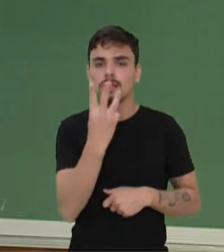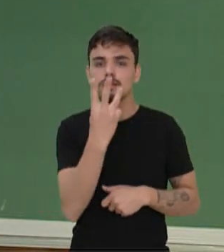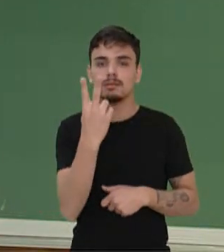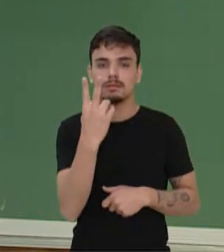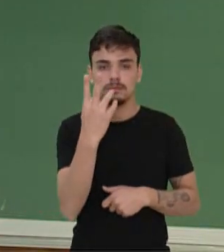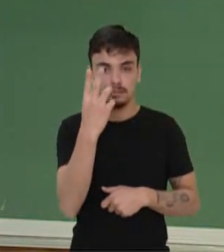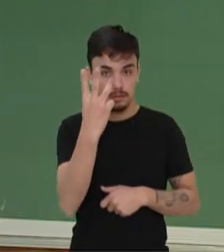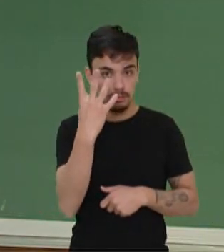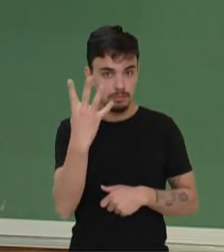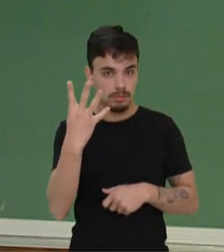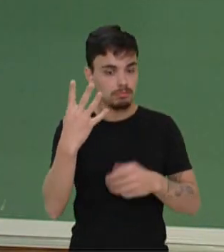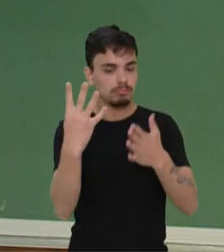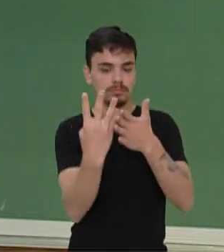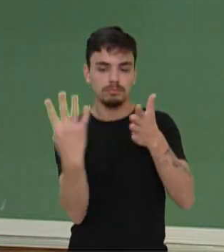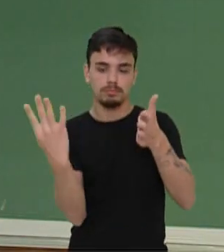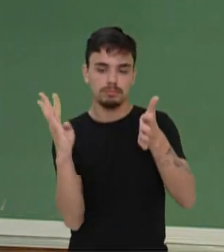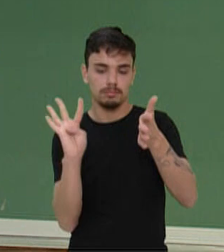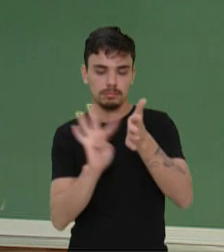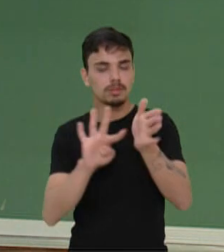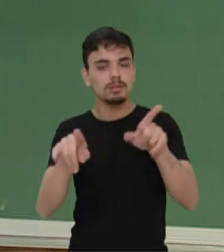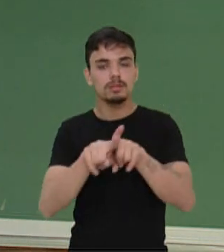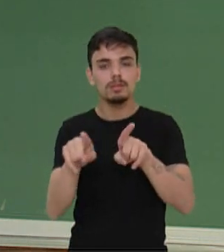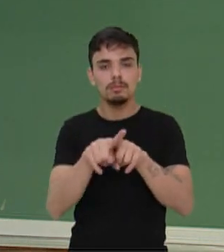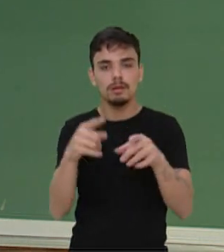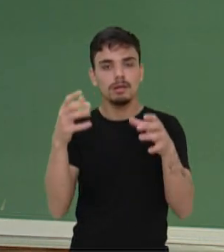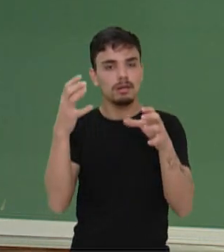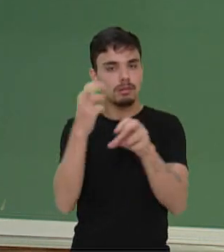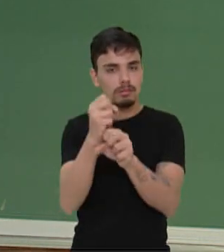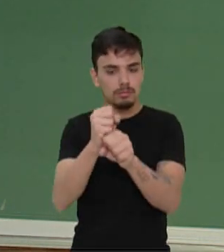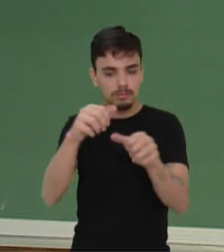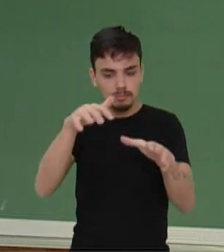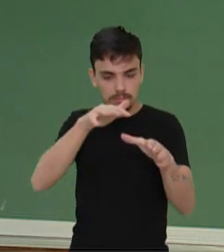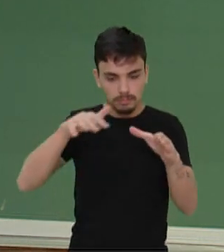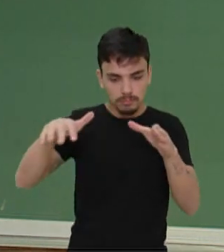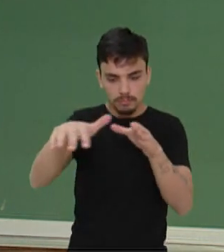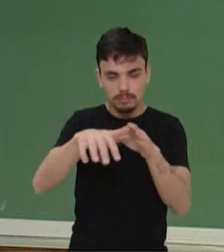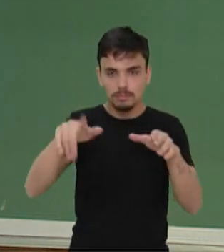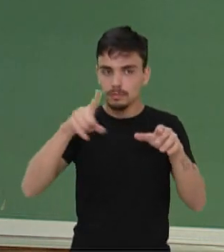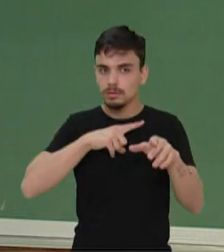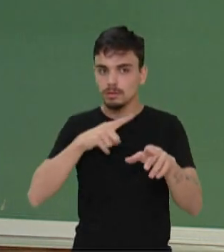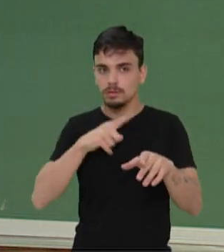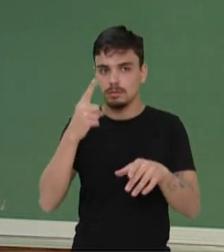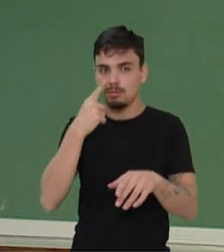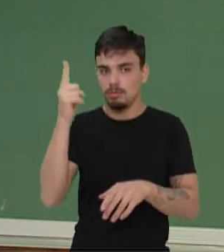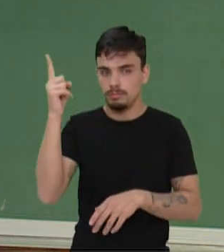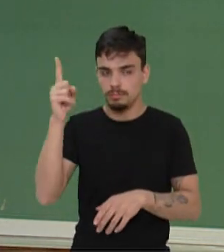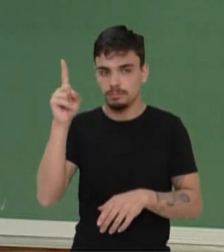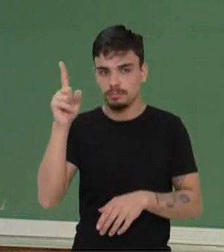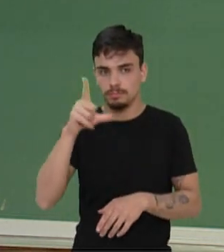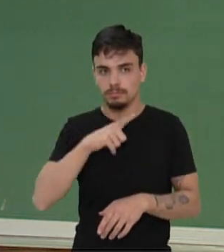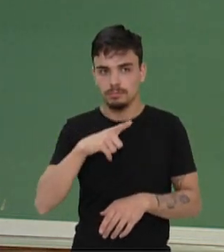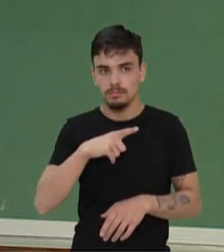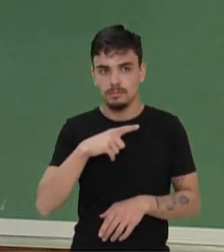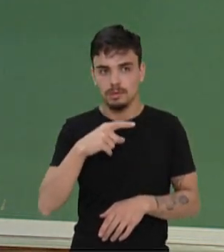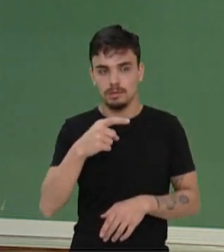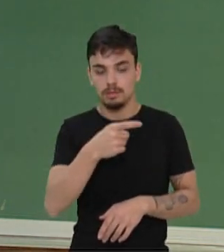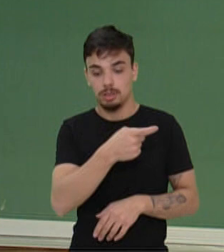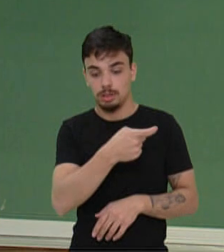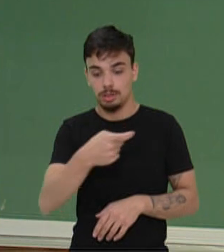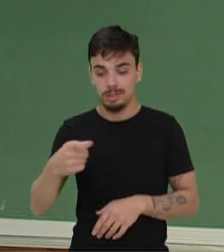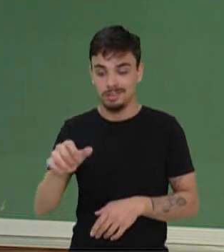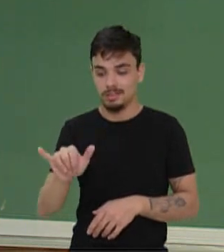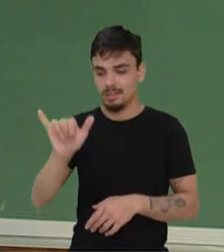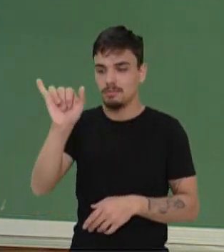34 metros de cerca e calcular a área. Está lá o desenho novamente, né? Aqui eu tenho x e aqui eu tenho y, x de